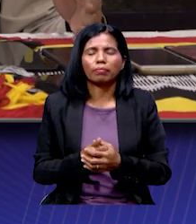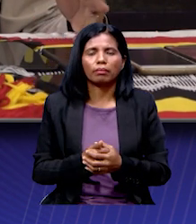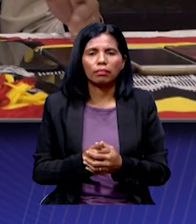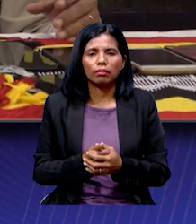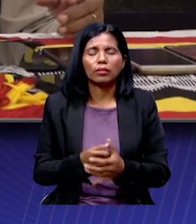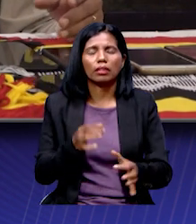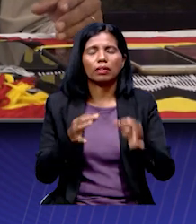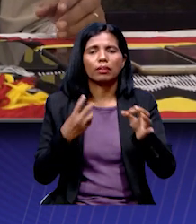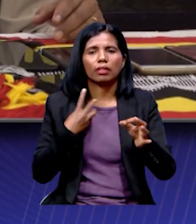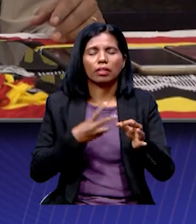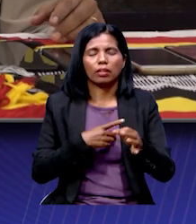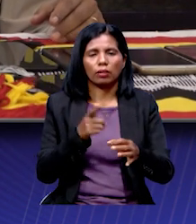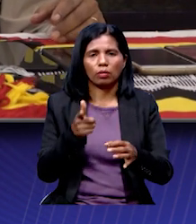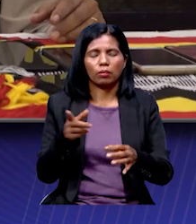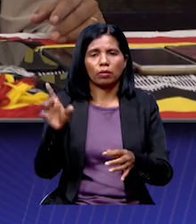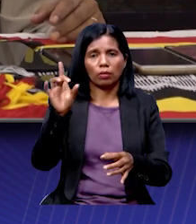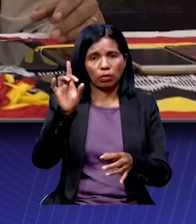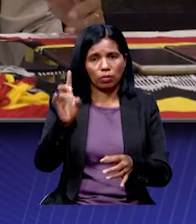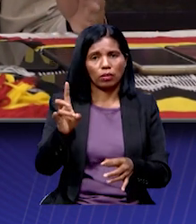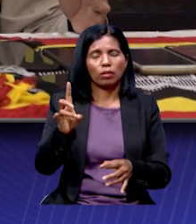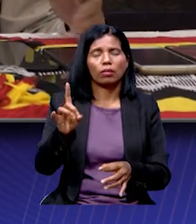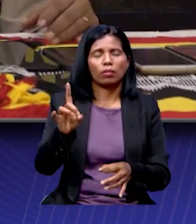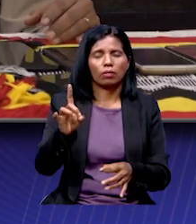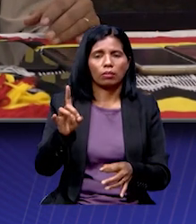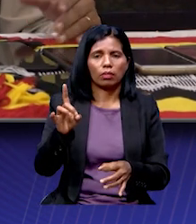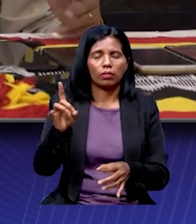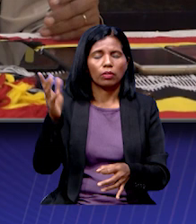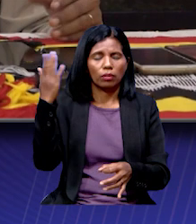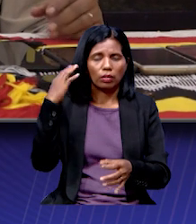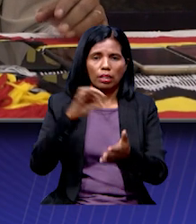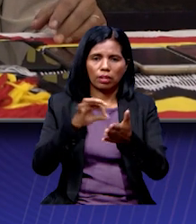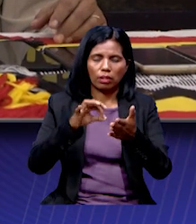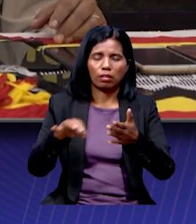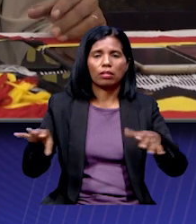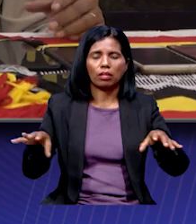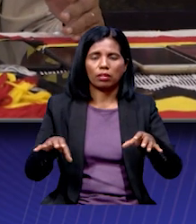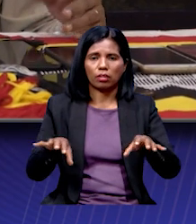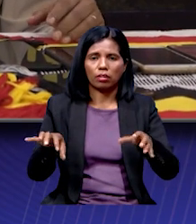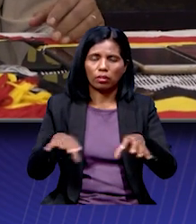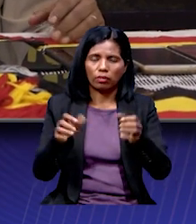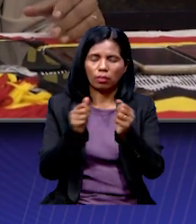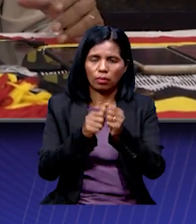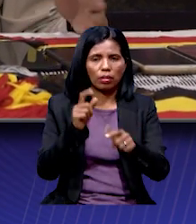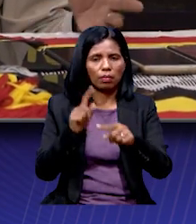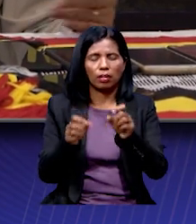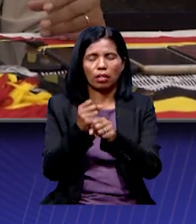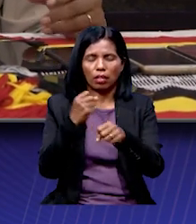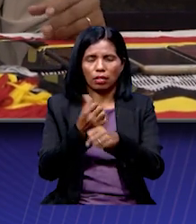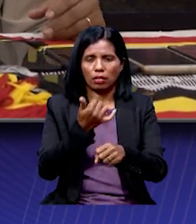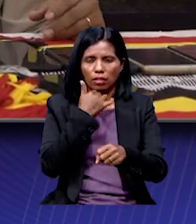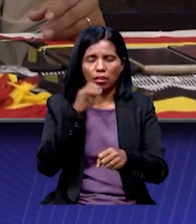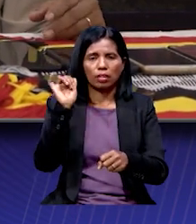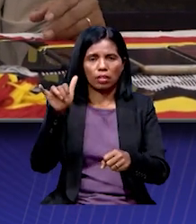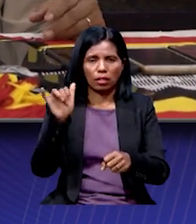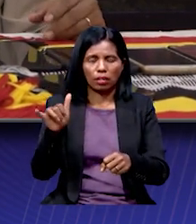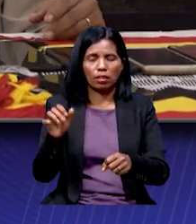mesmo e te ia dia 28 liba, assina no pacto, rituais nebe e ta halo outro, concordância o